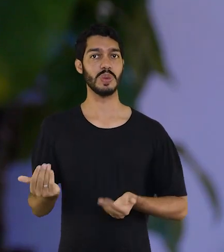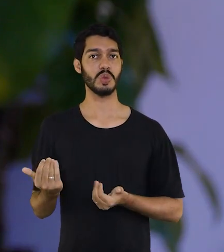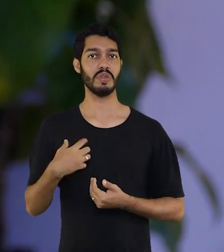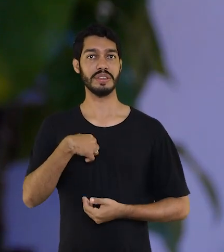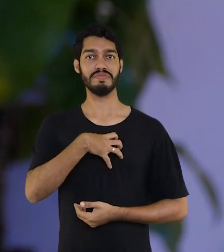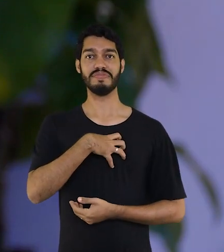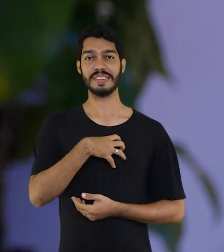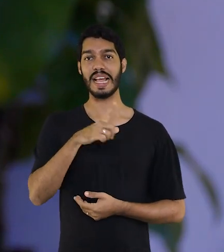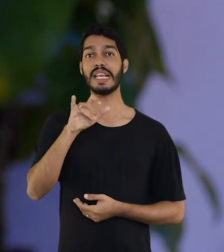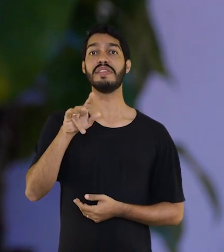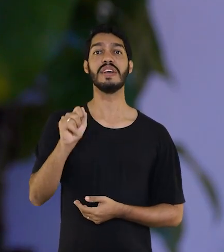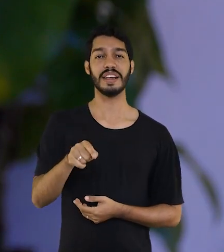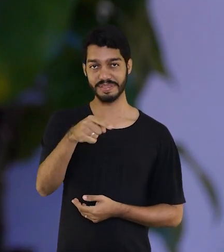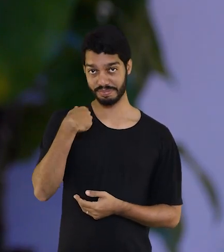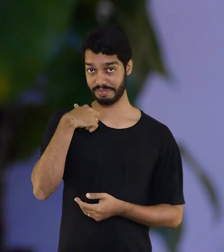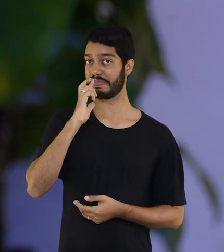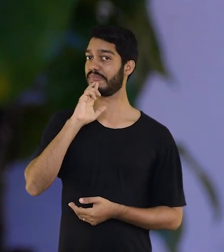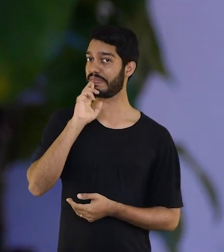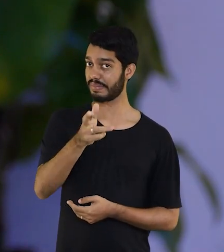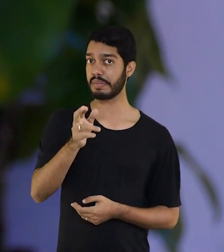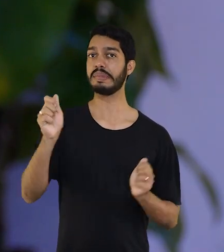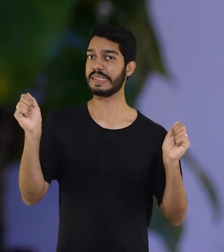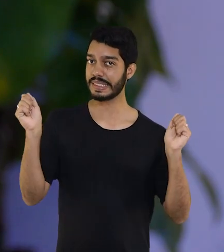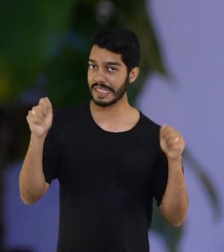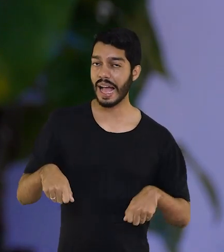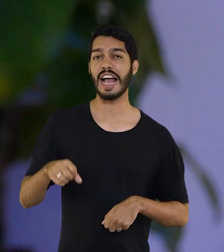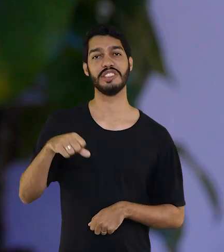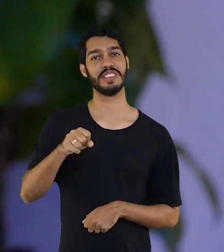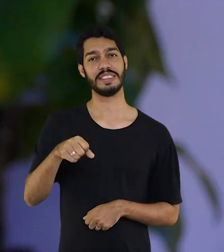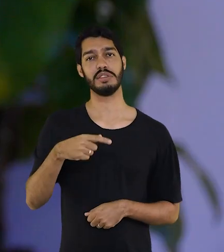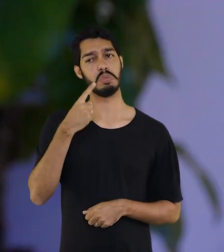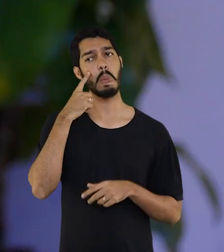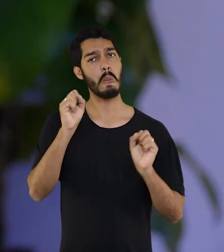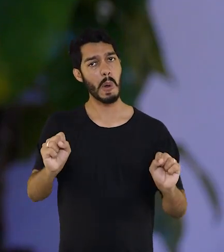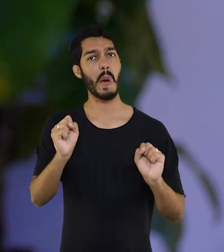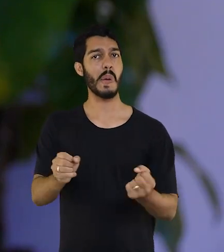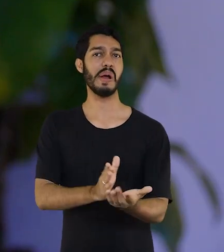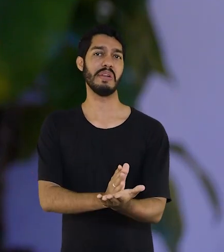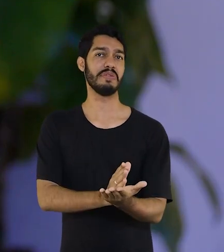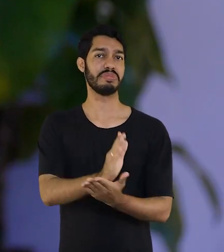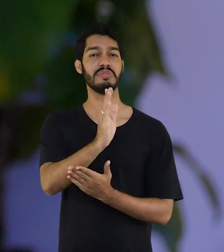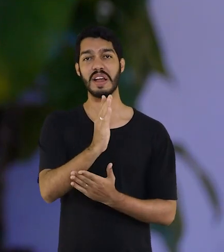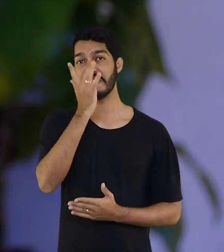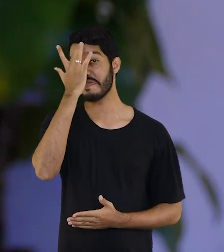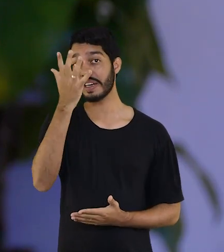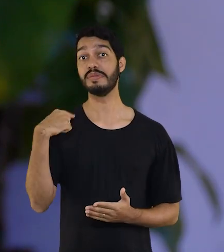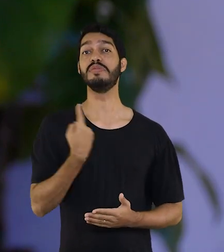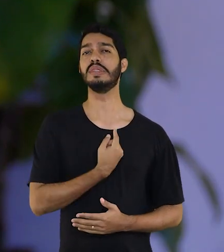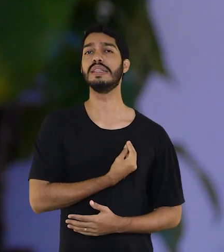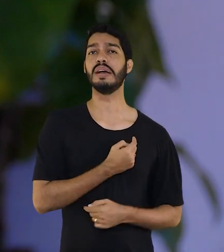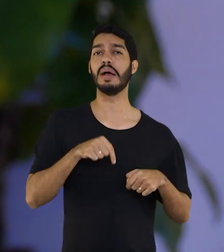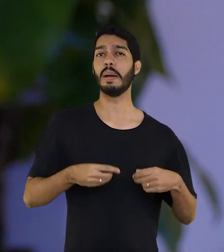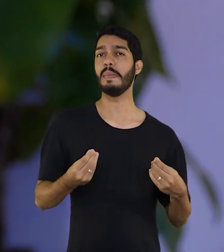público já tem jovens que têm essa inspiração. E, Lívia, eu te respondo, não só assim, é possível, é viável, sabe? E a gente